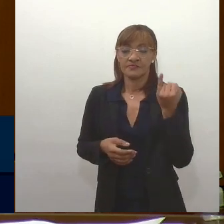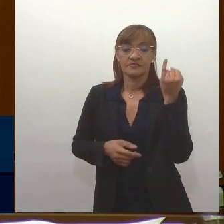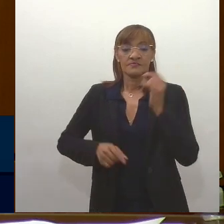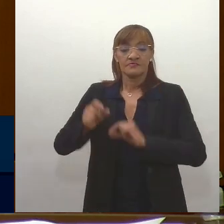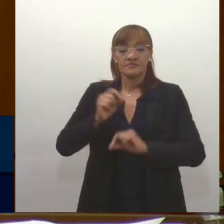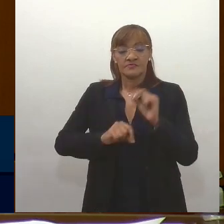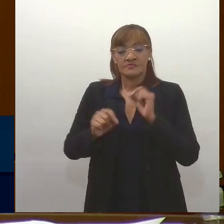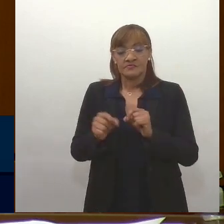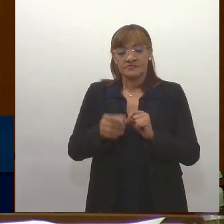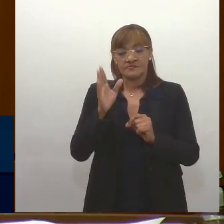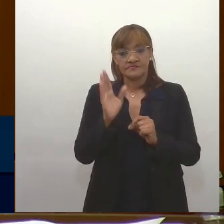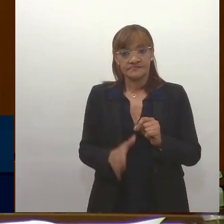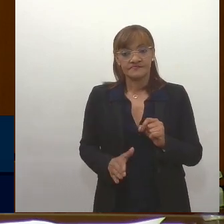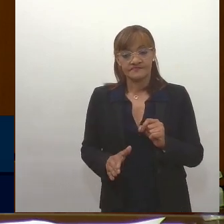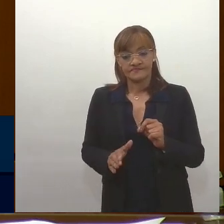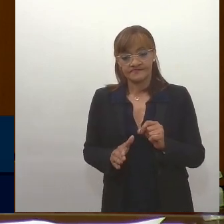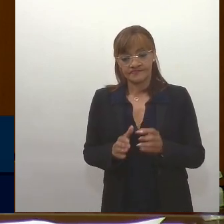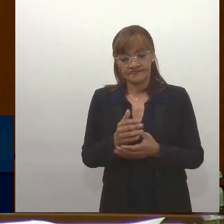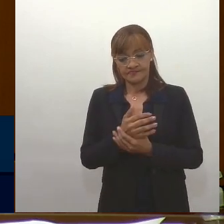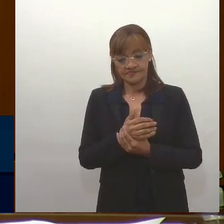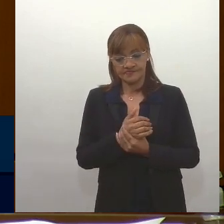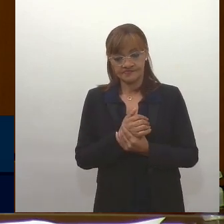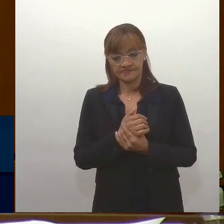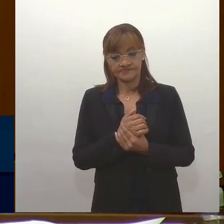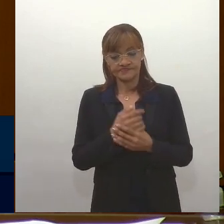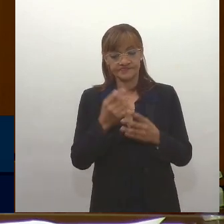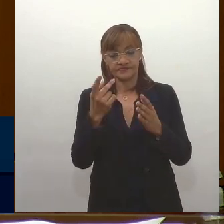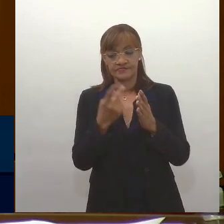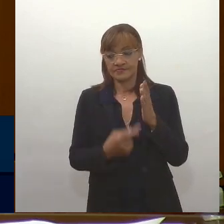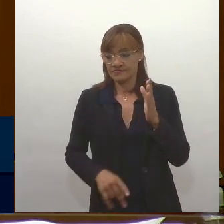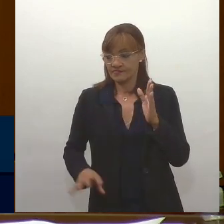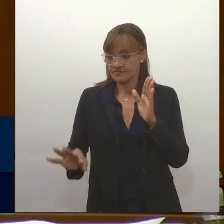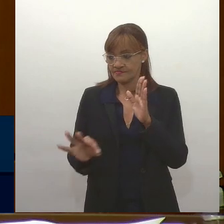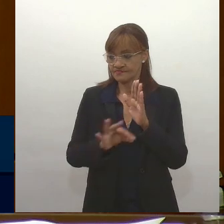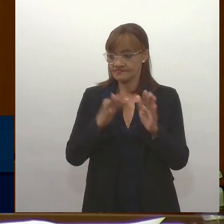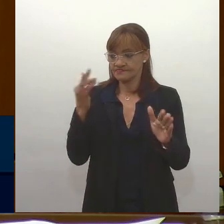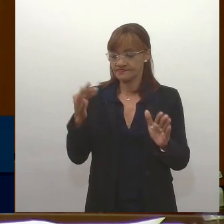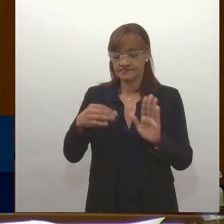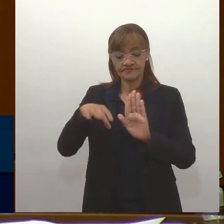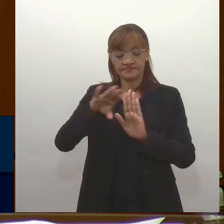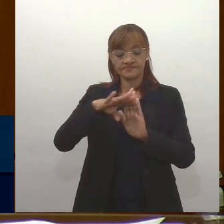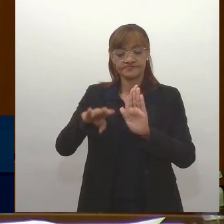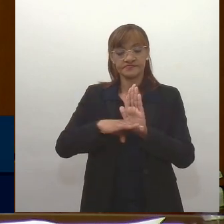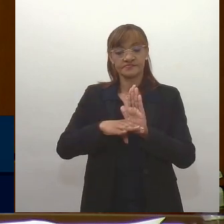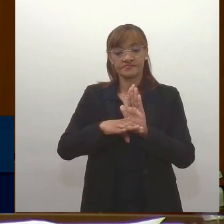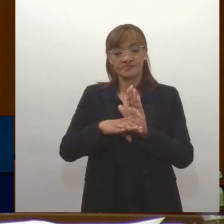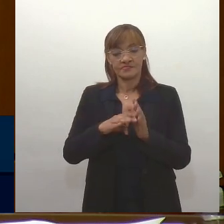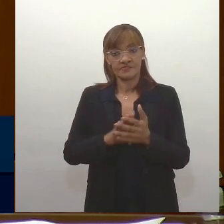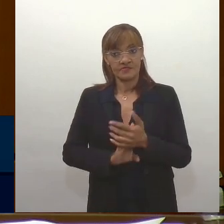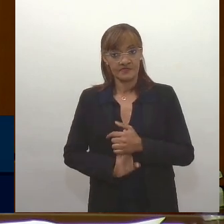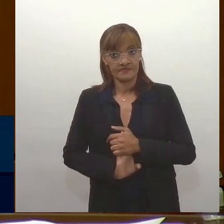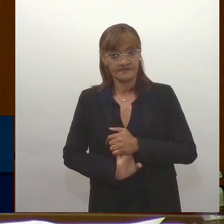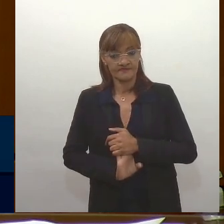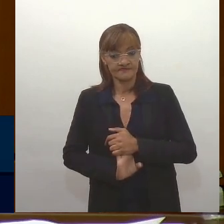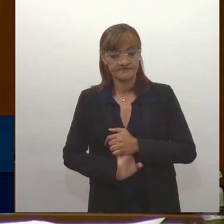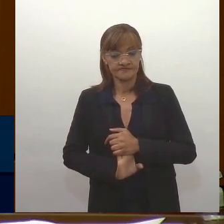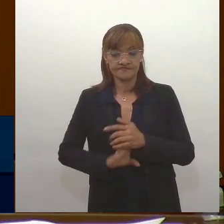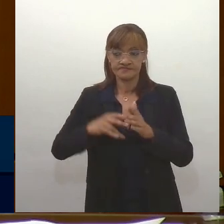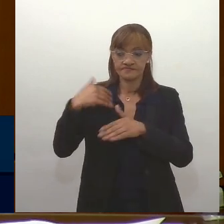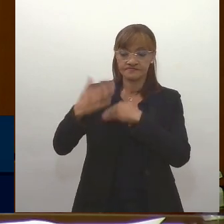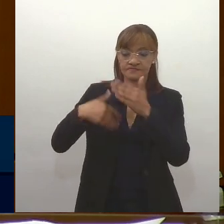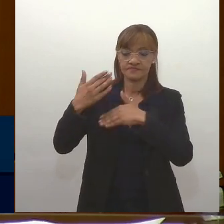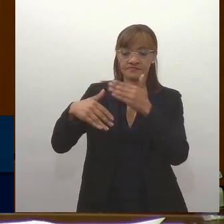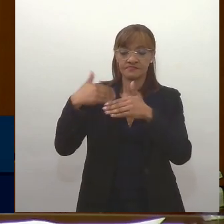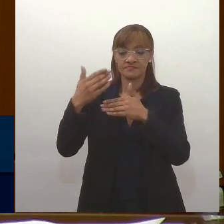psdi foi considerado considerado um dos programas um dos maiores programas de desenvolvimento que